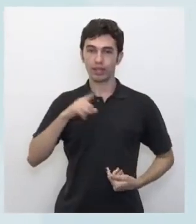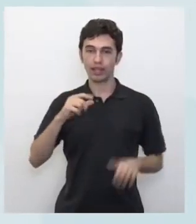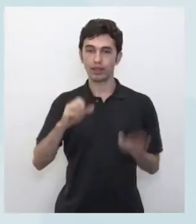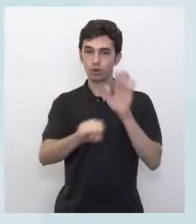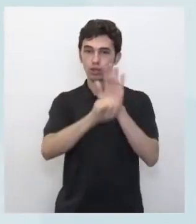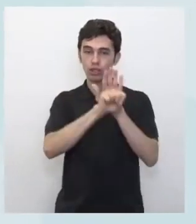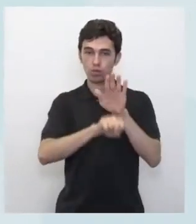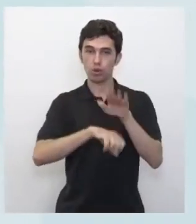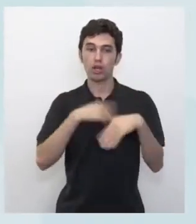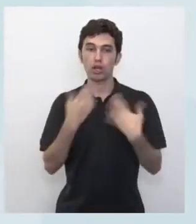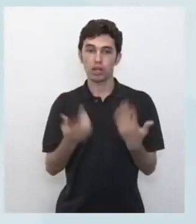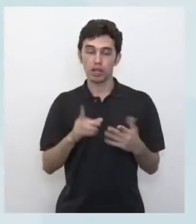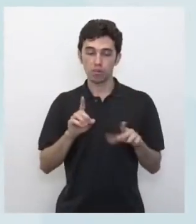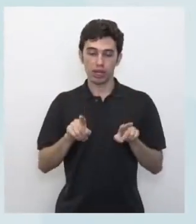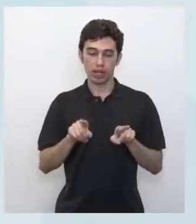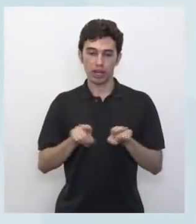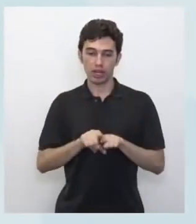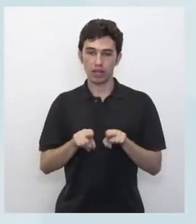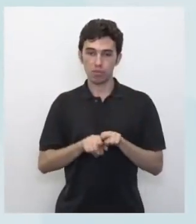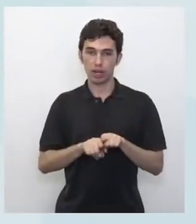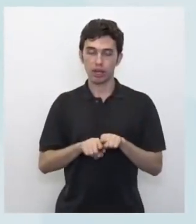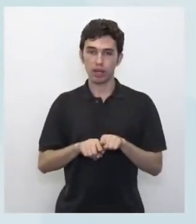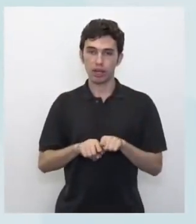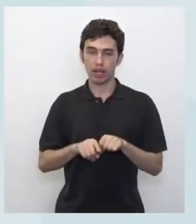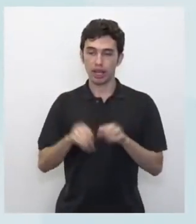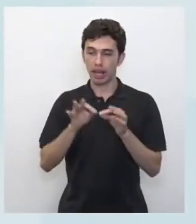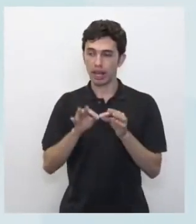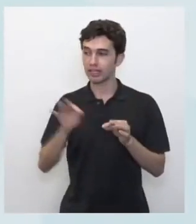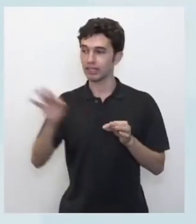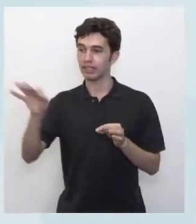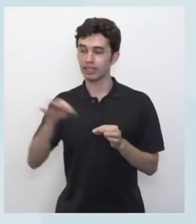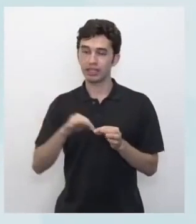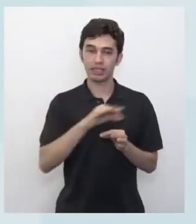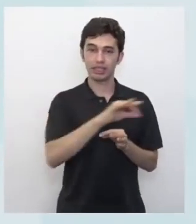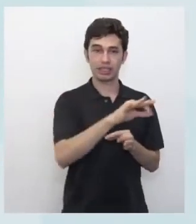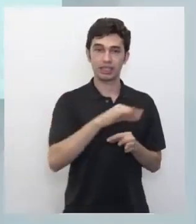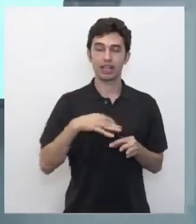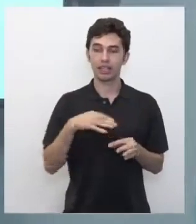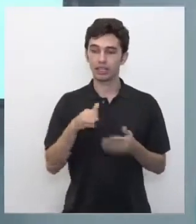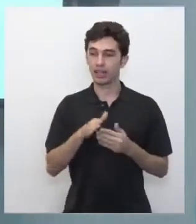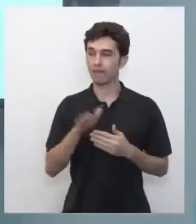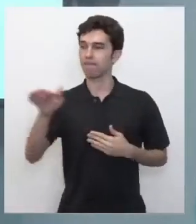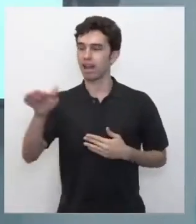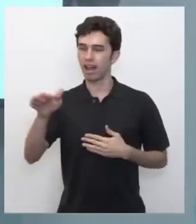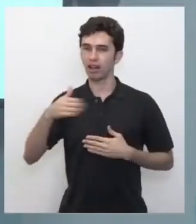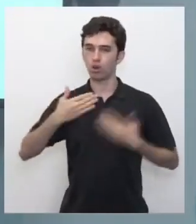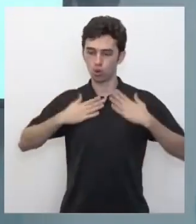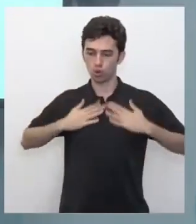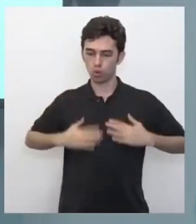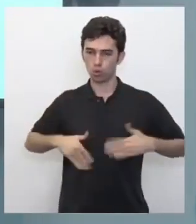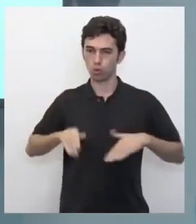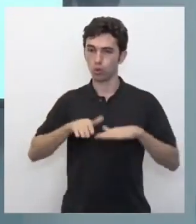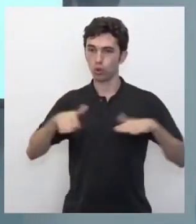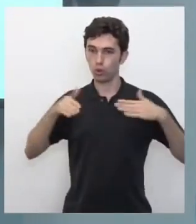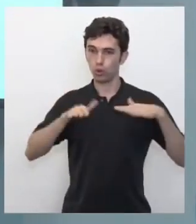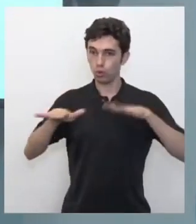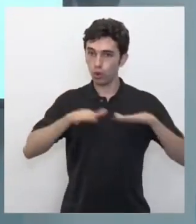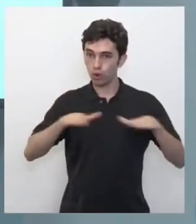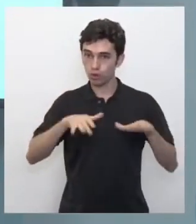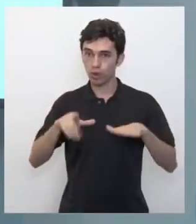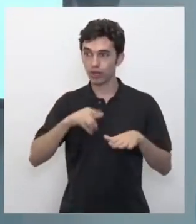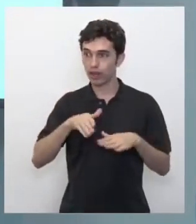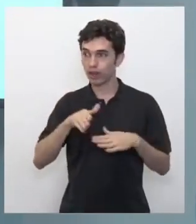também para cada direção desse movimento, ele cria outro símbolo também, tá? Conforme a gente vai ver aqui no slide a